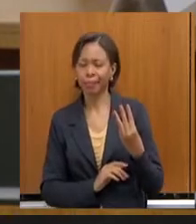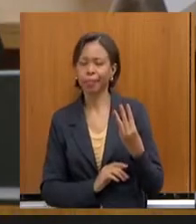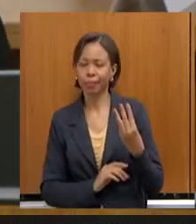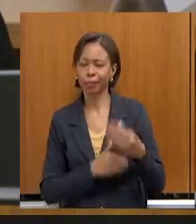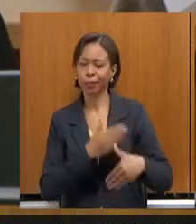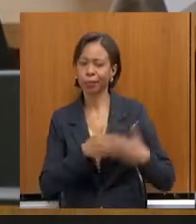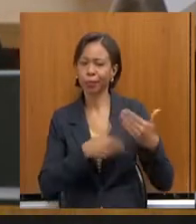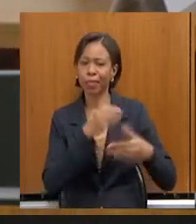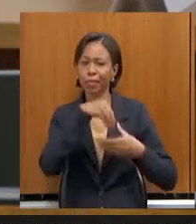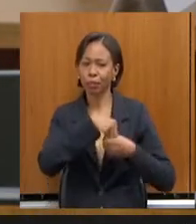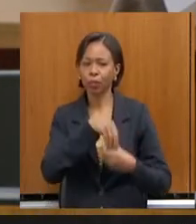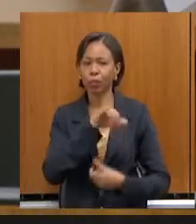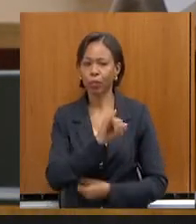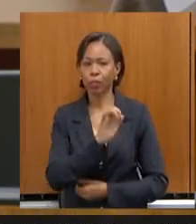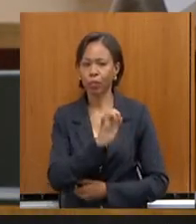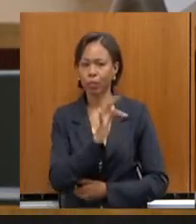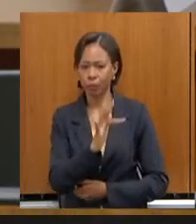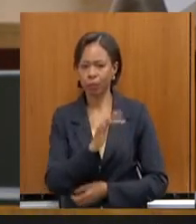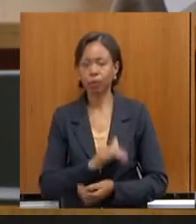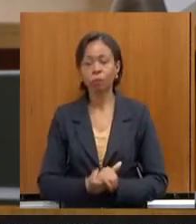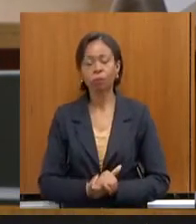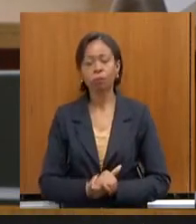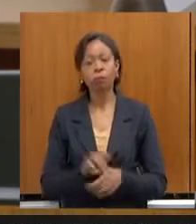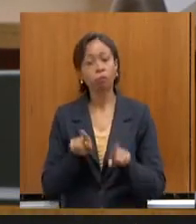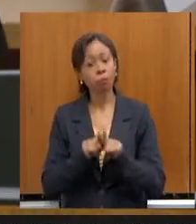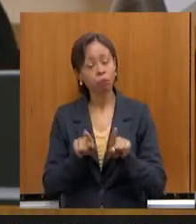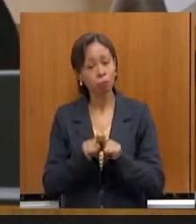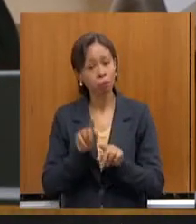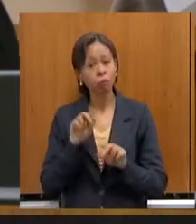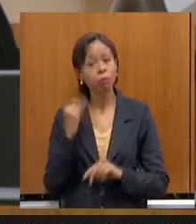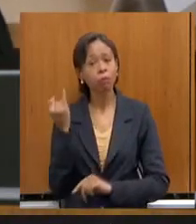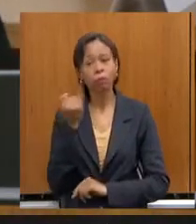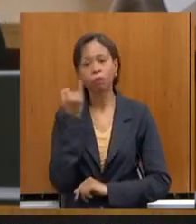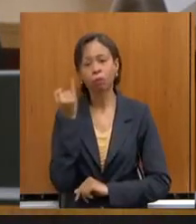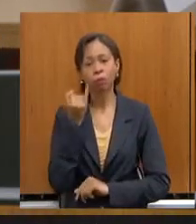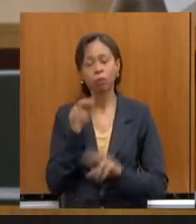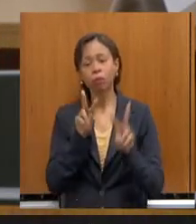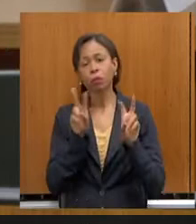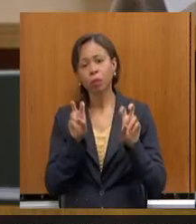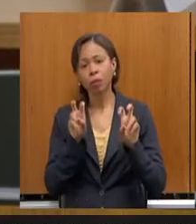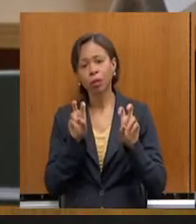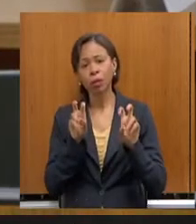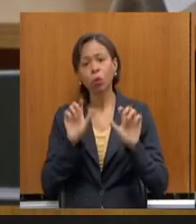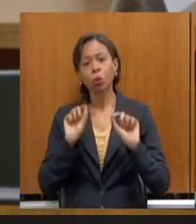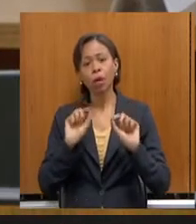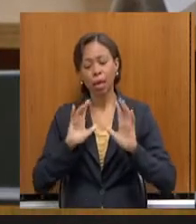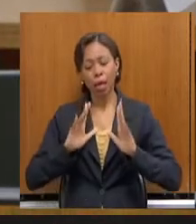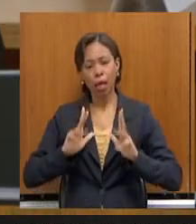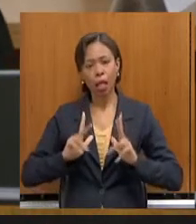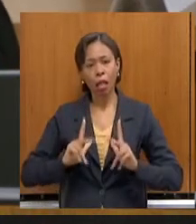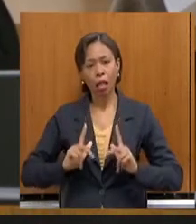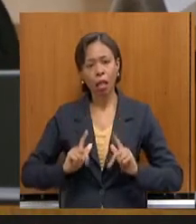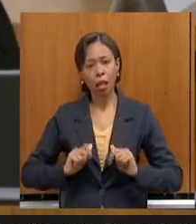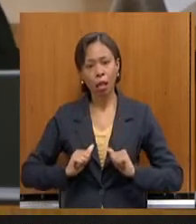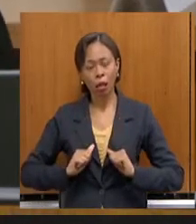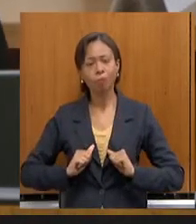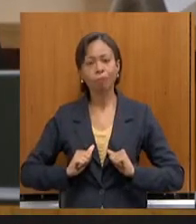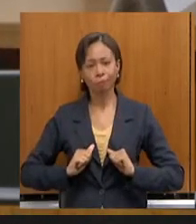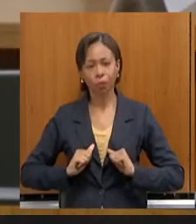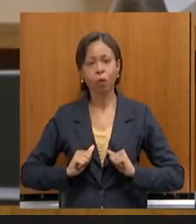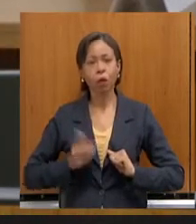no ief o outro tema igualmente importante é o tema saneamento inclusive na última sexta-feira